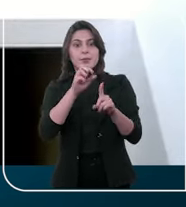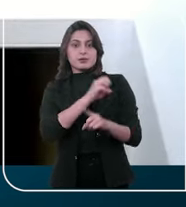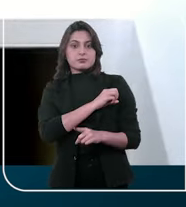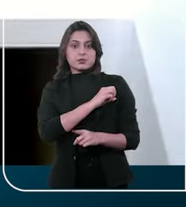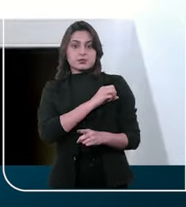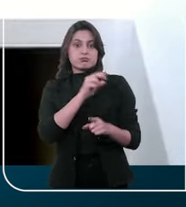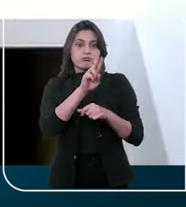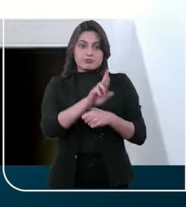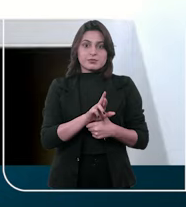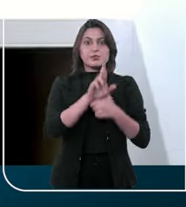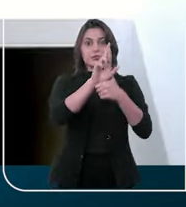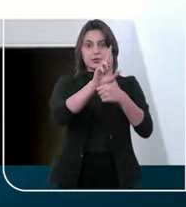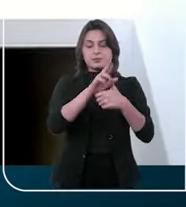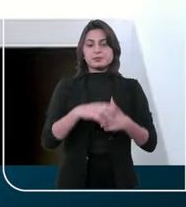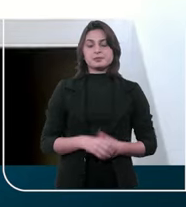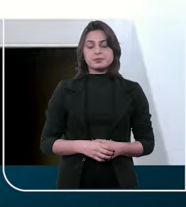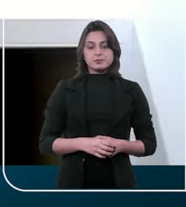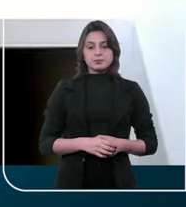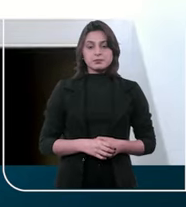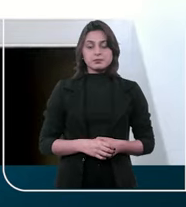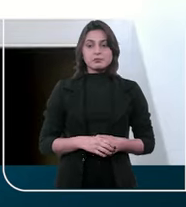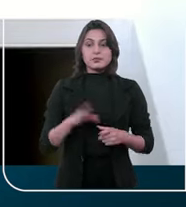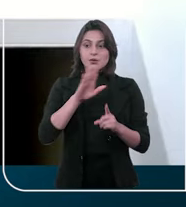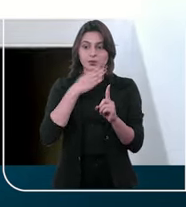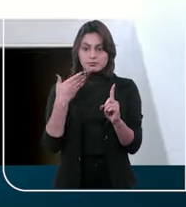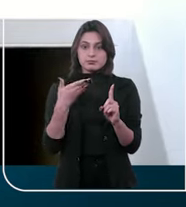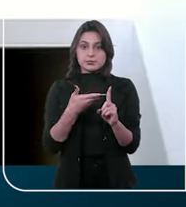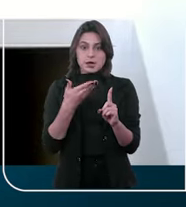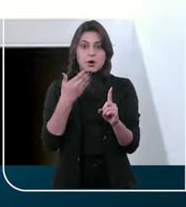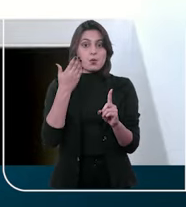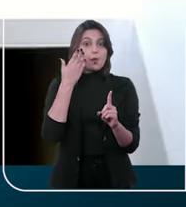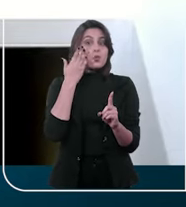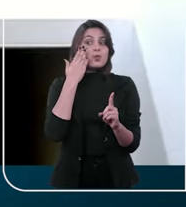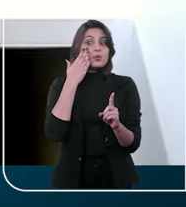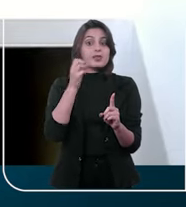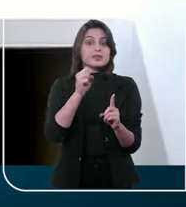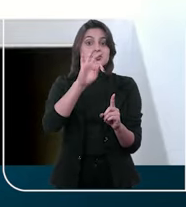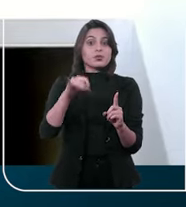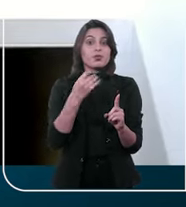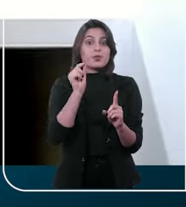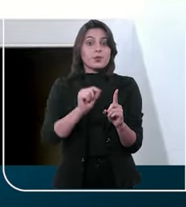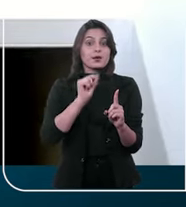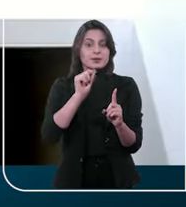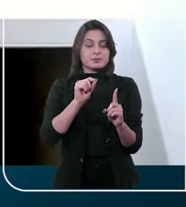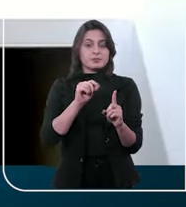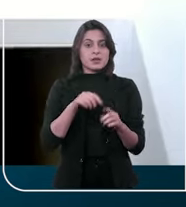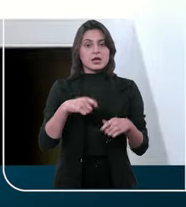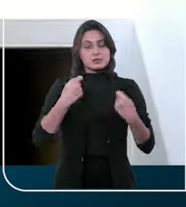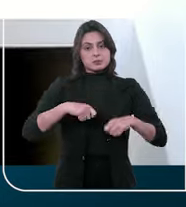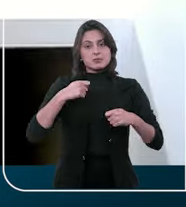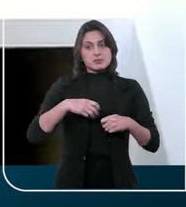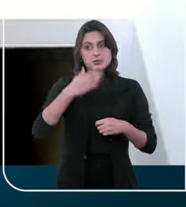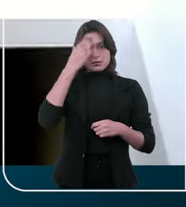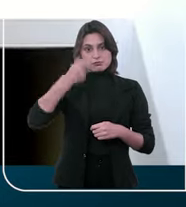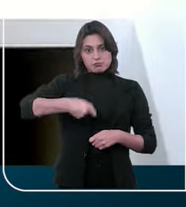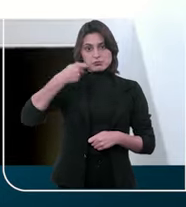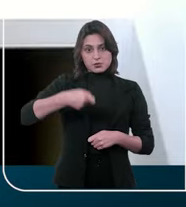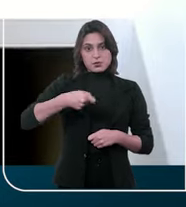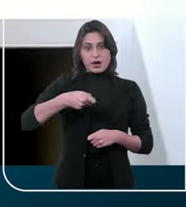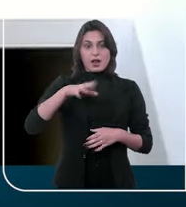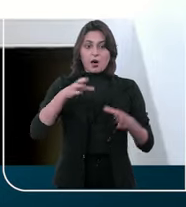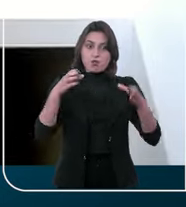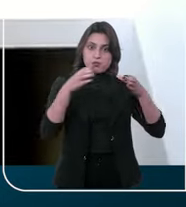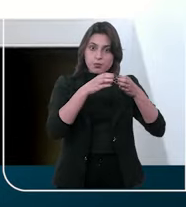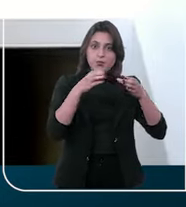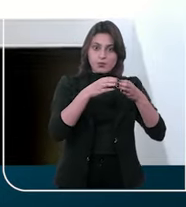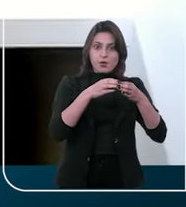esses réus, o entendimento do STJ seria de que eles seriam julgados, portanto, perante o foro por prerrogativa de função e não no Tribunal do Júri. Mas a